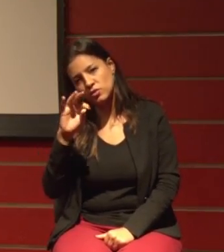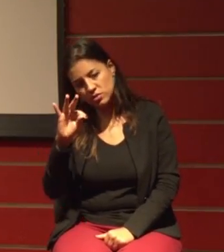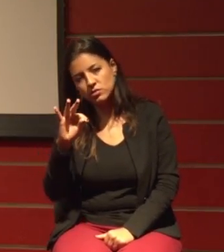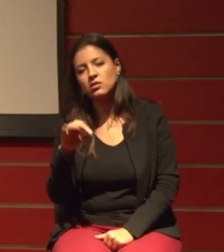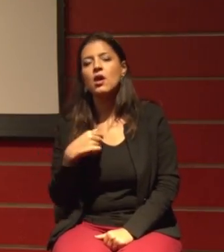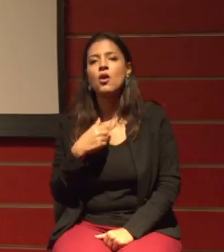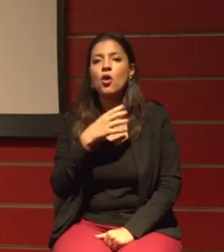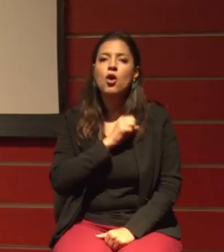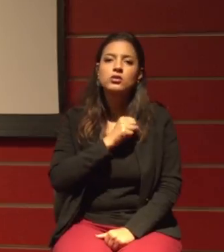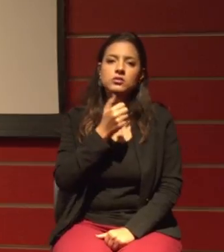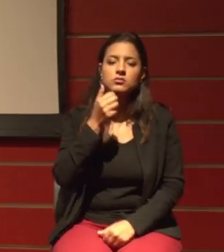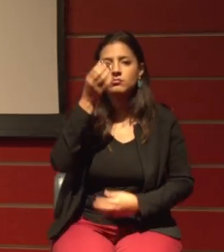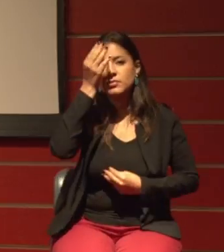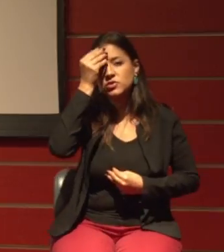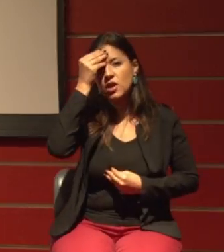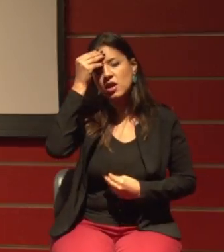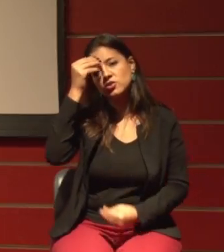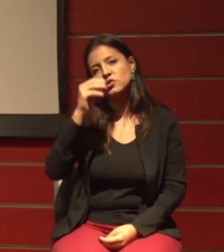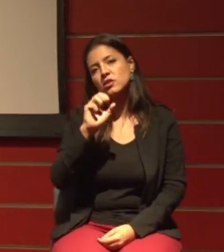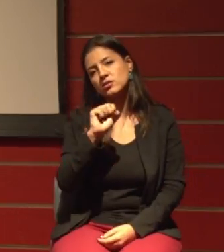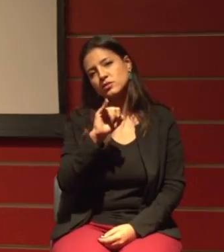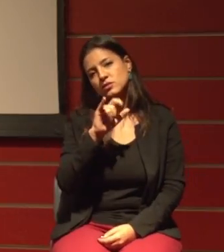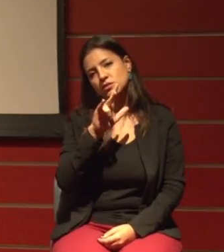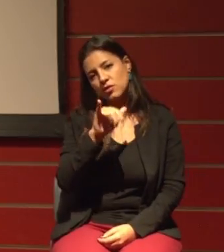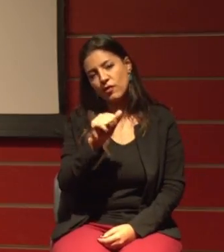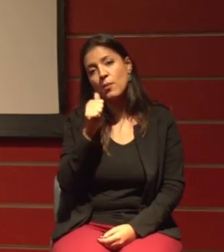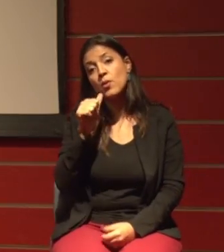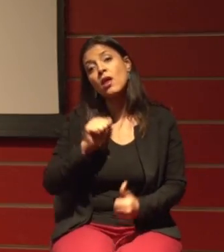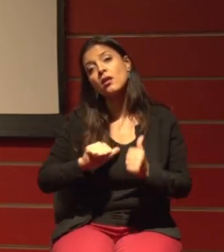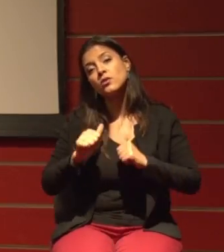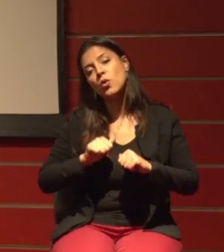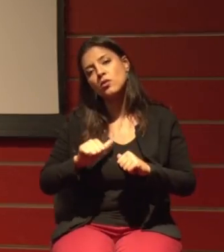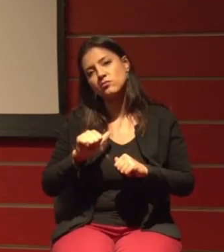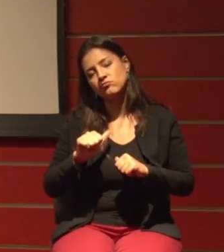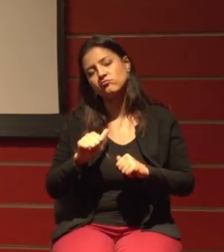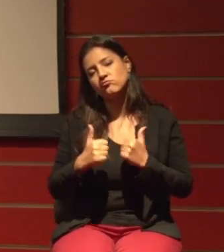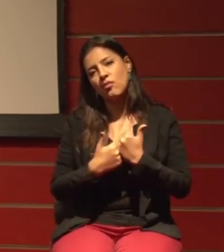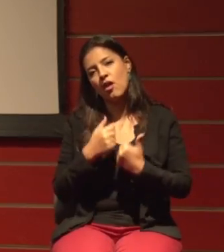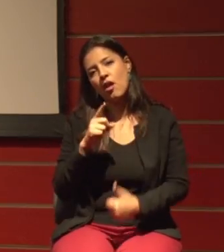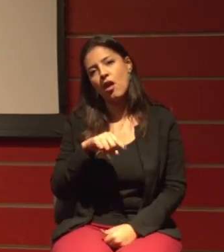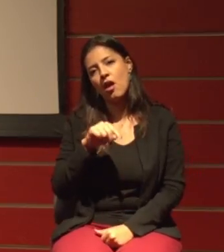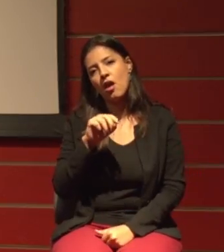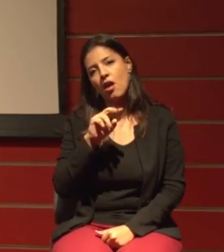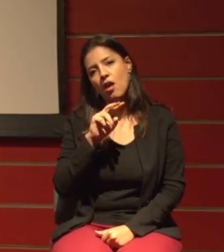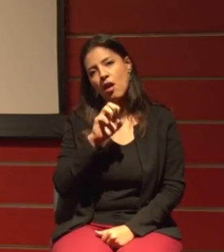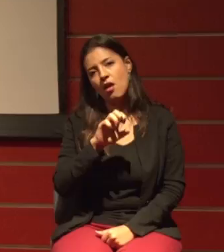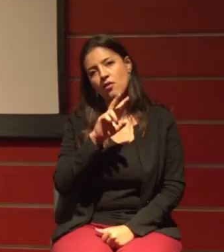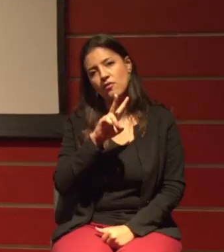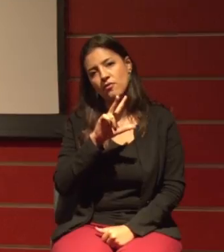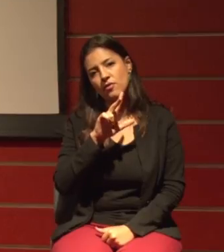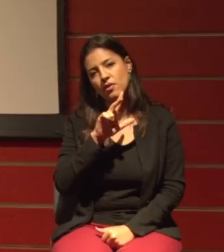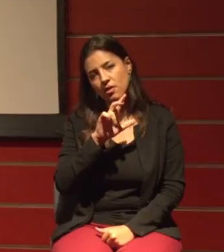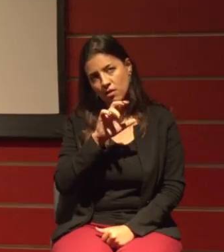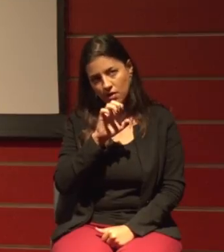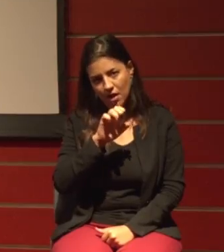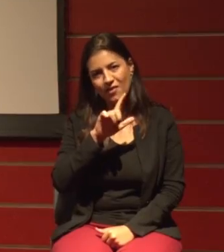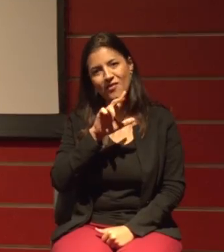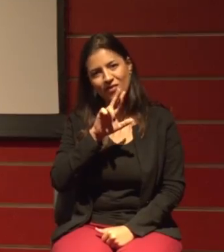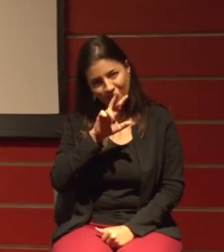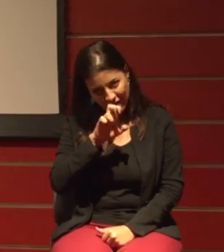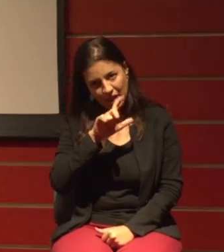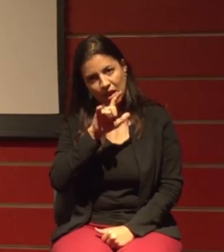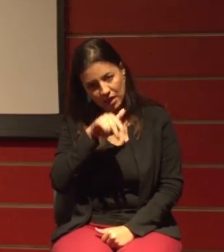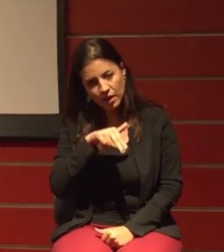que eh é feita pela atriz Evelyn prier ele é a história de uma